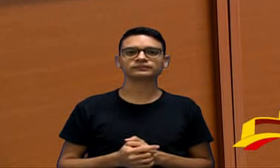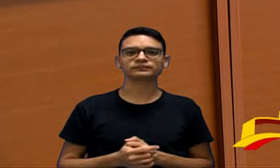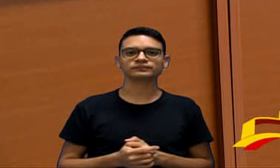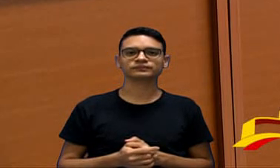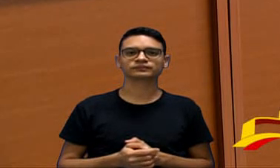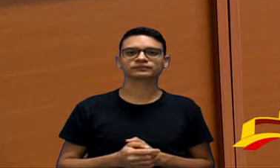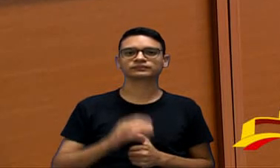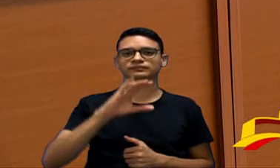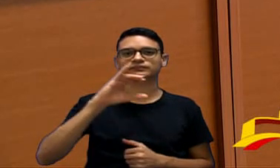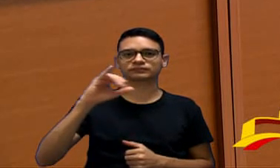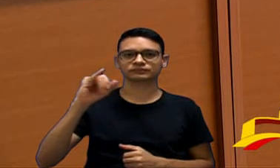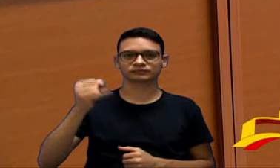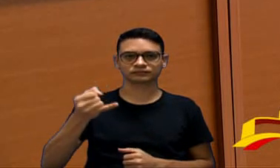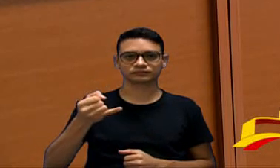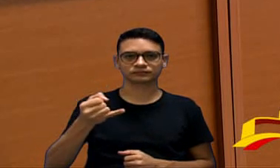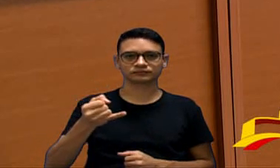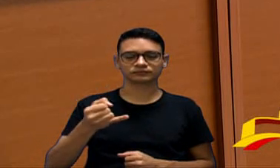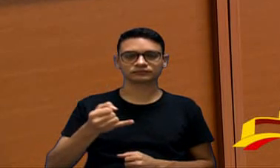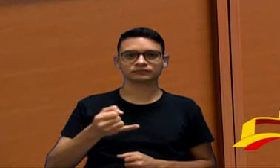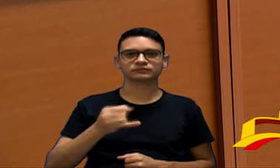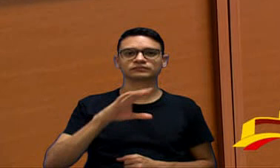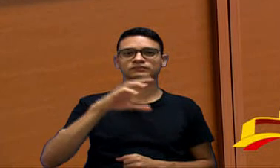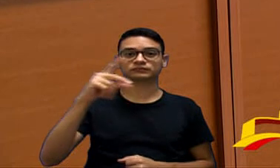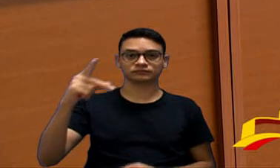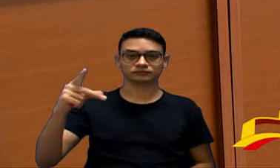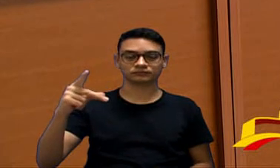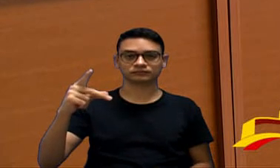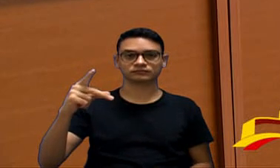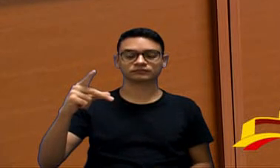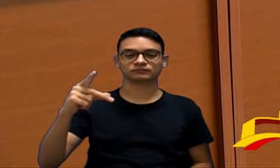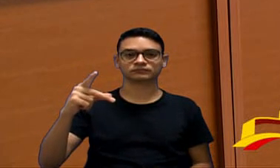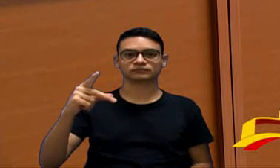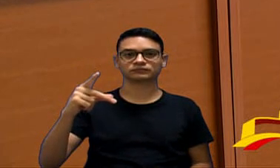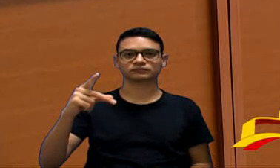Vereador Cícero João. Vereador Cristiano.